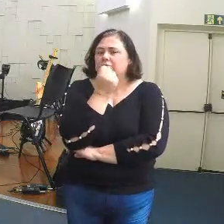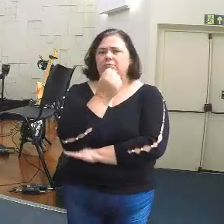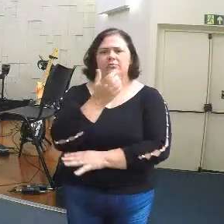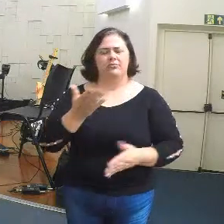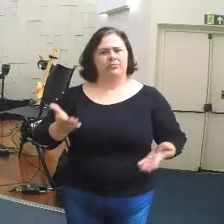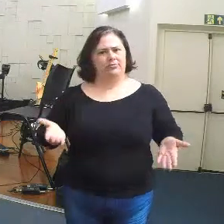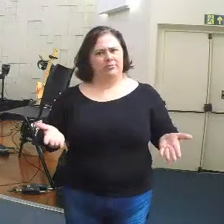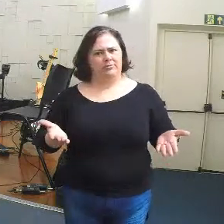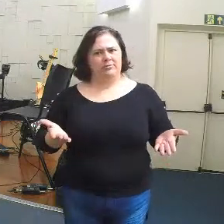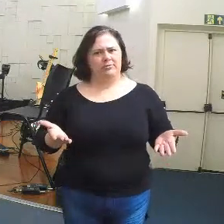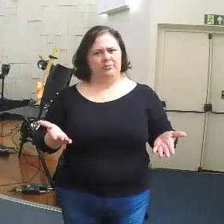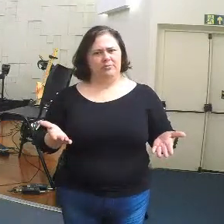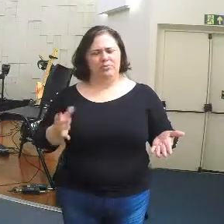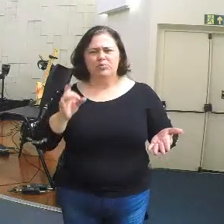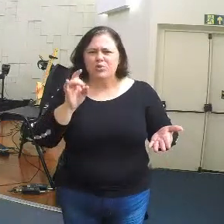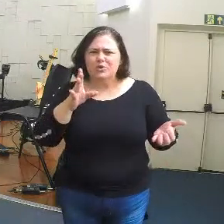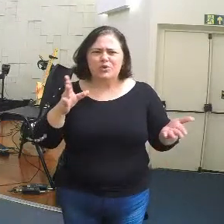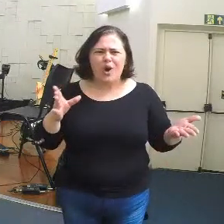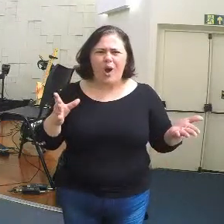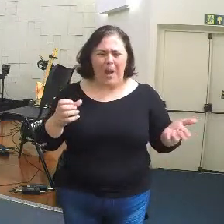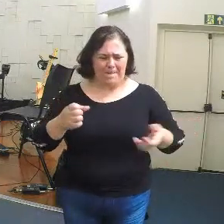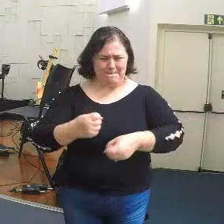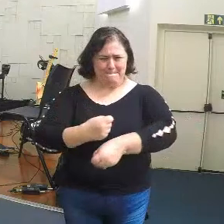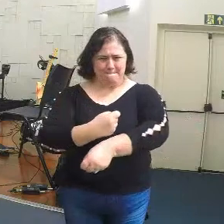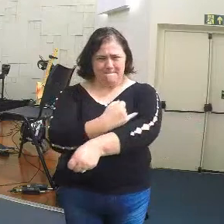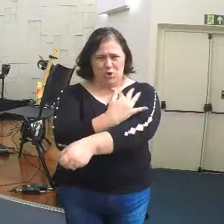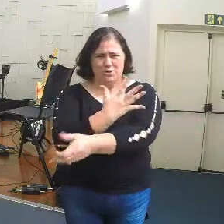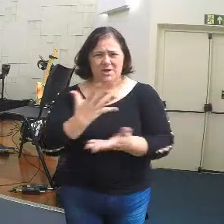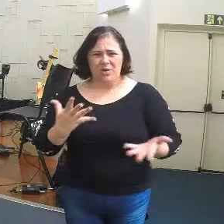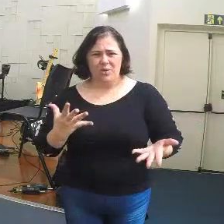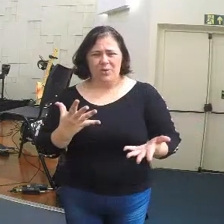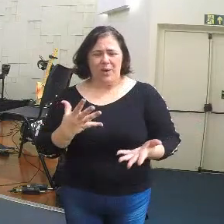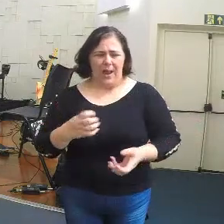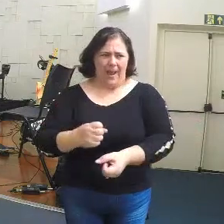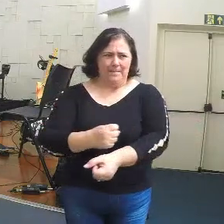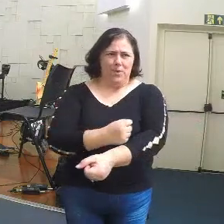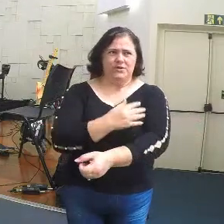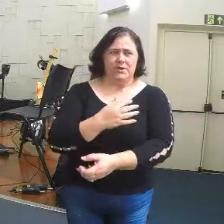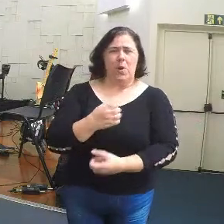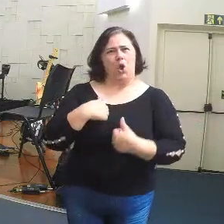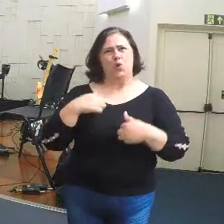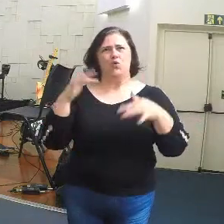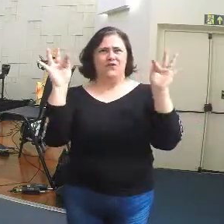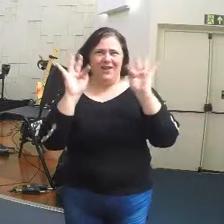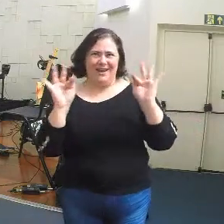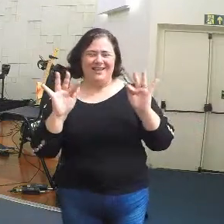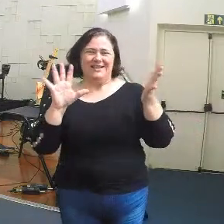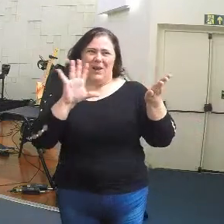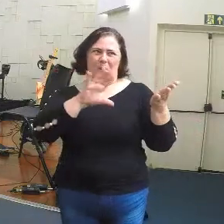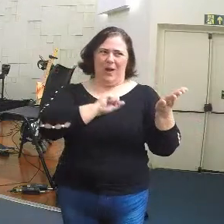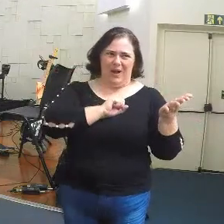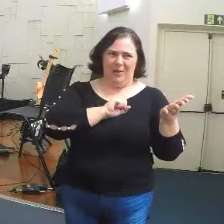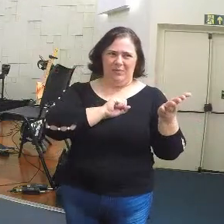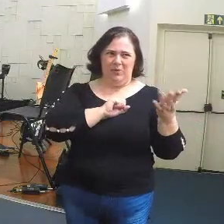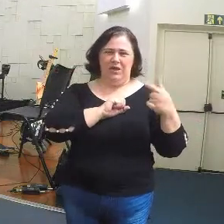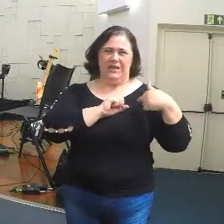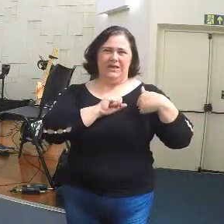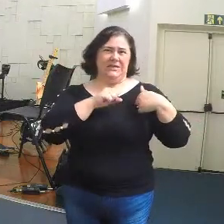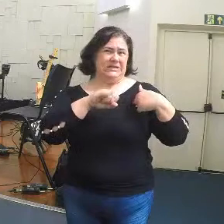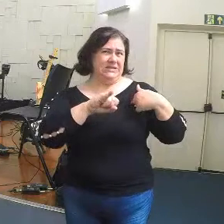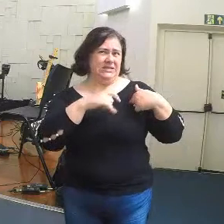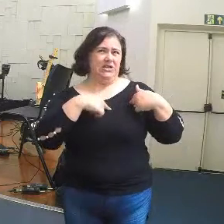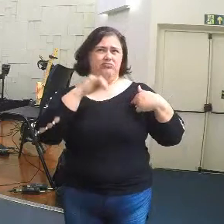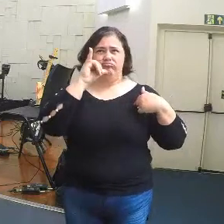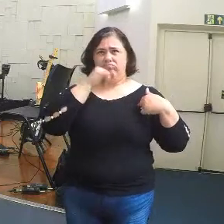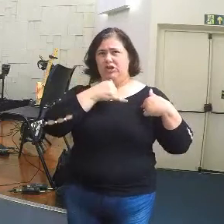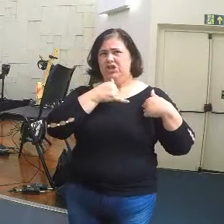de alguma forma, controlado pela emoção. O amor divino, não. O amor divino é uma atitude